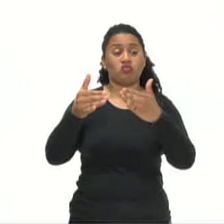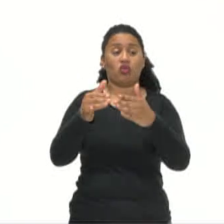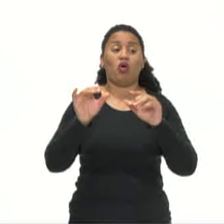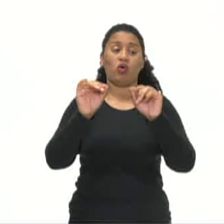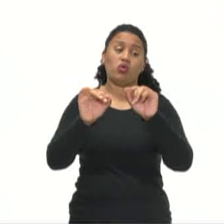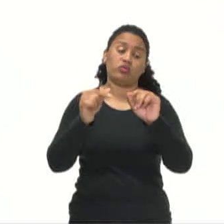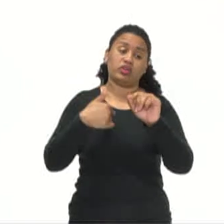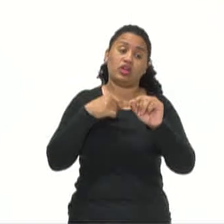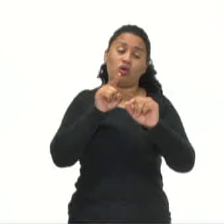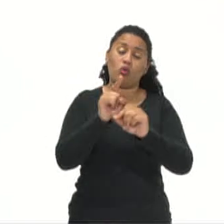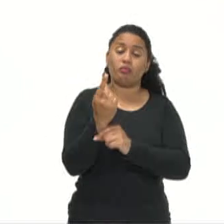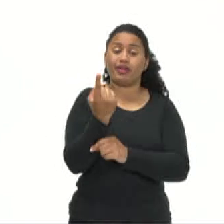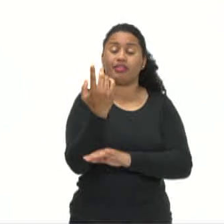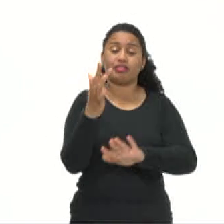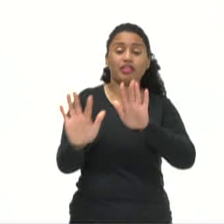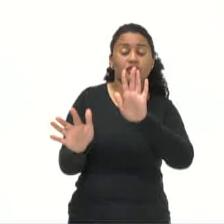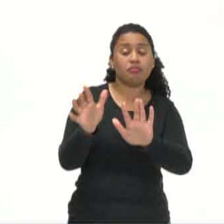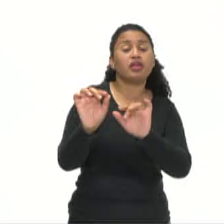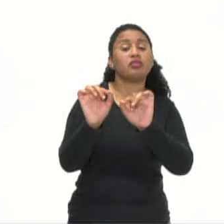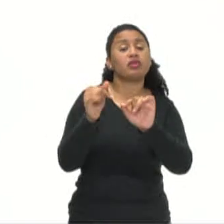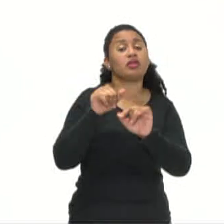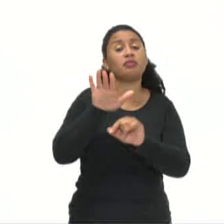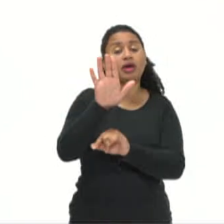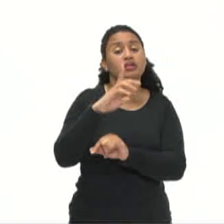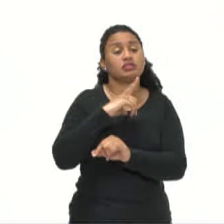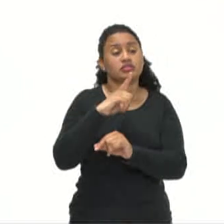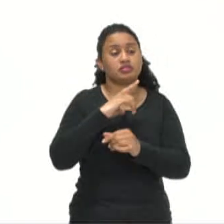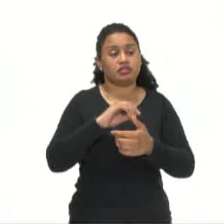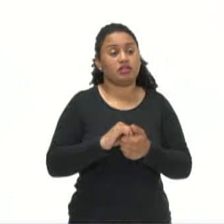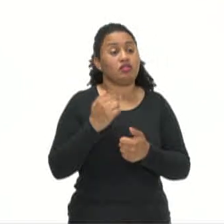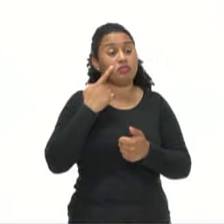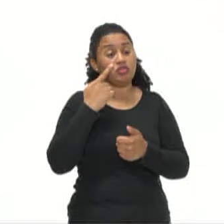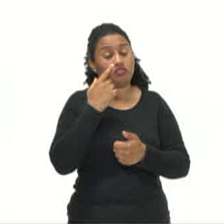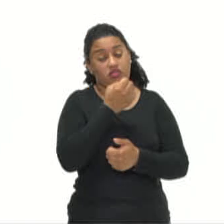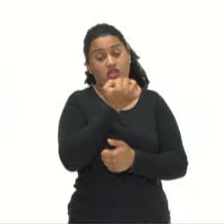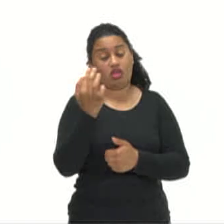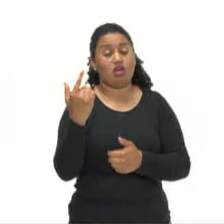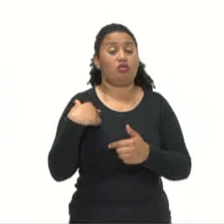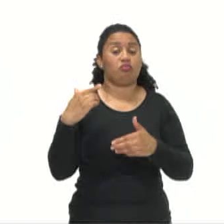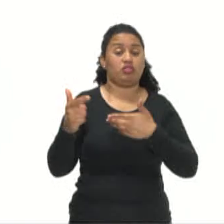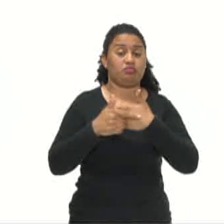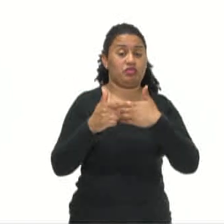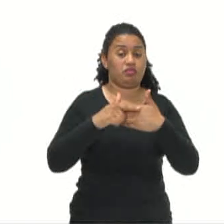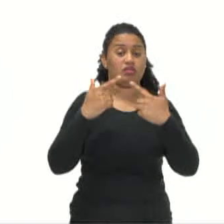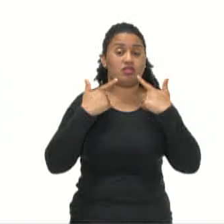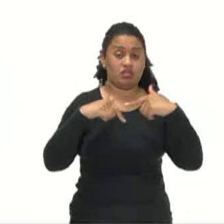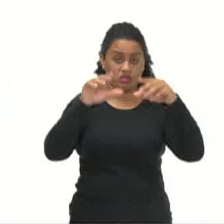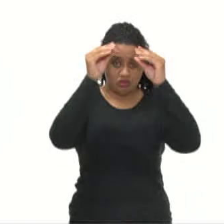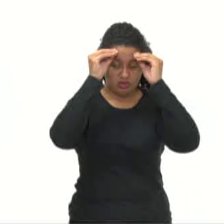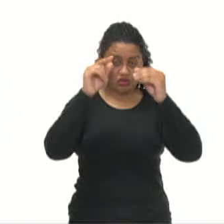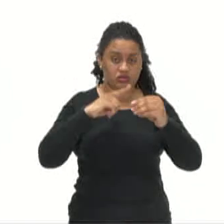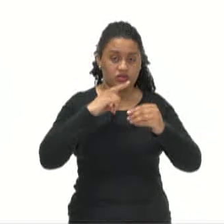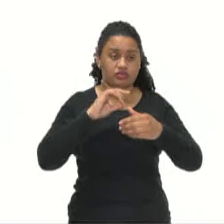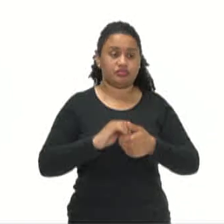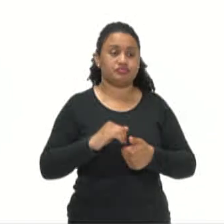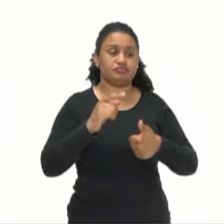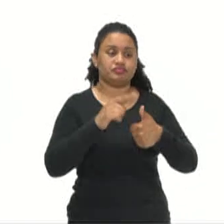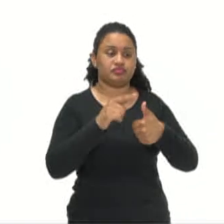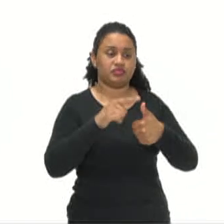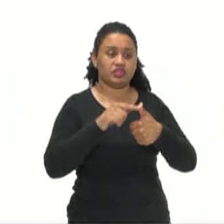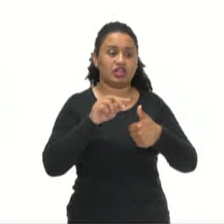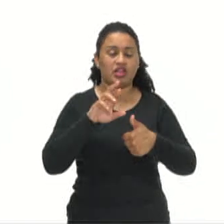em uma de acordo com o que predomina. Vamos ver, então, algumas das funções de linguagem. Função